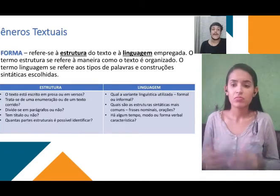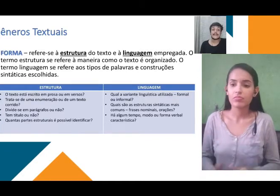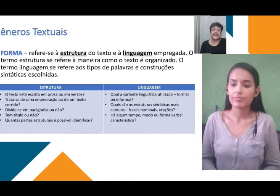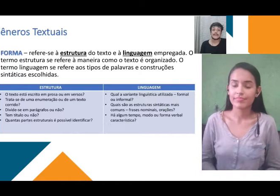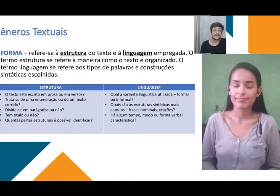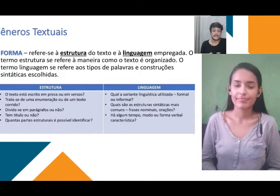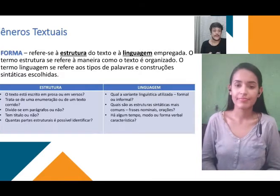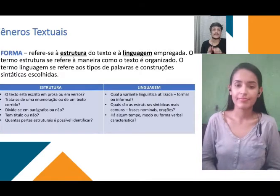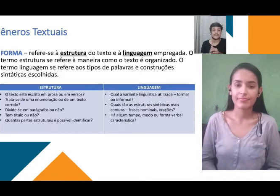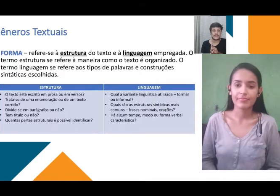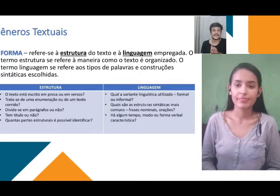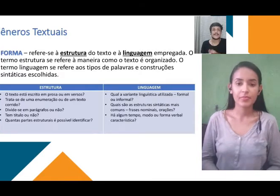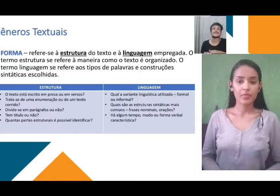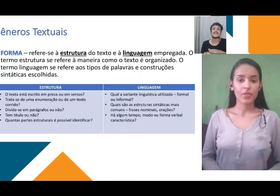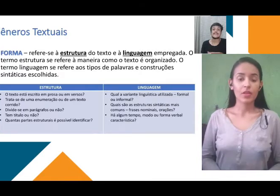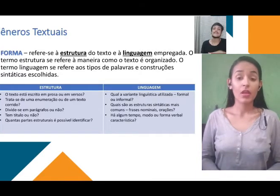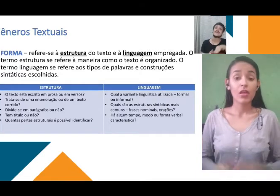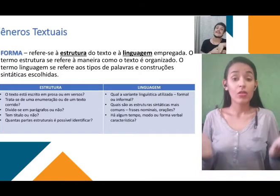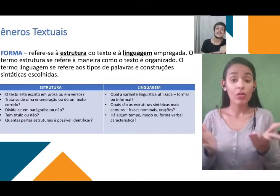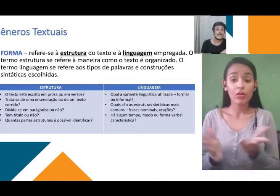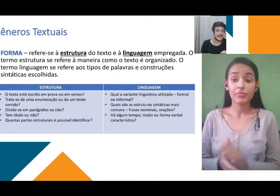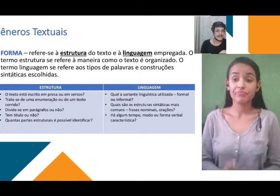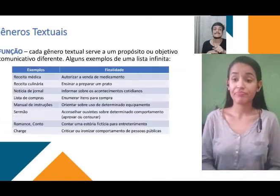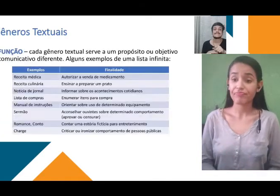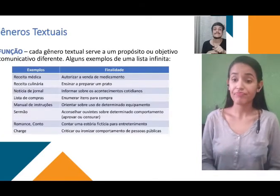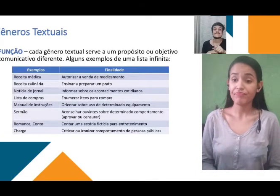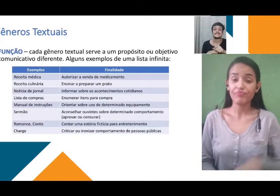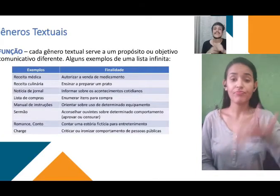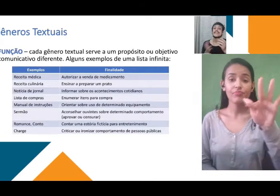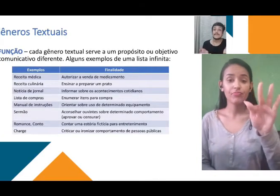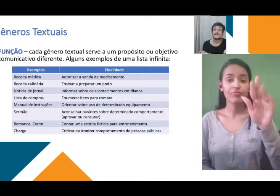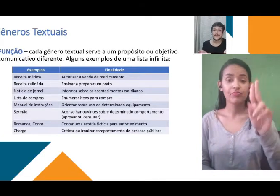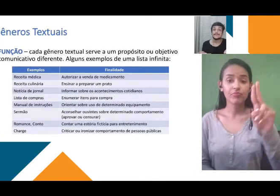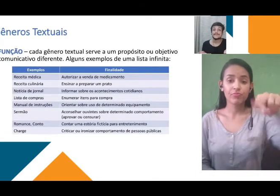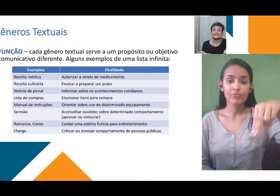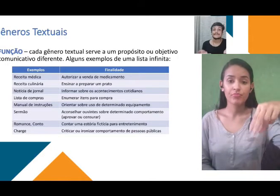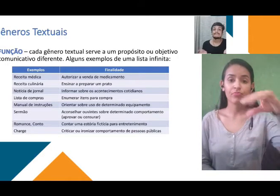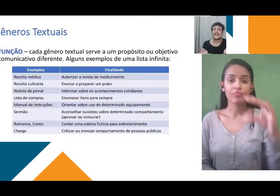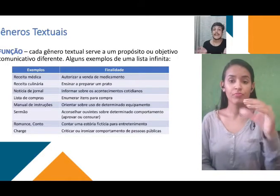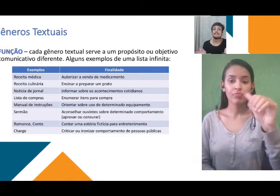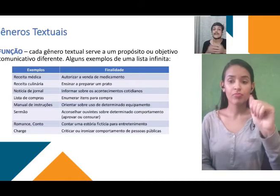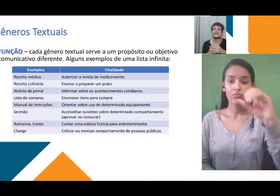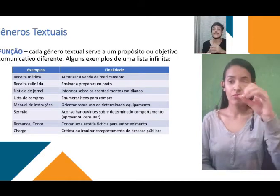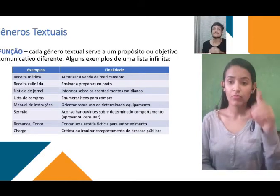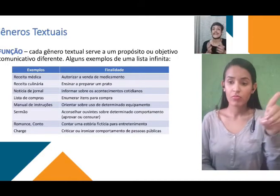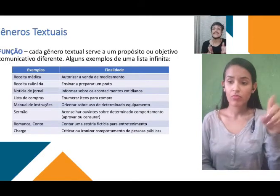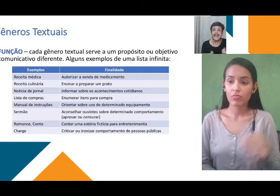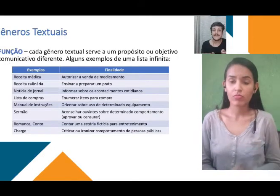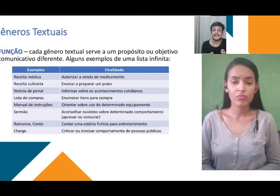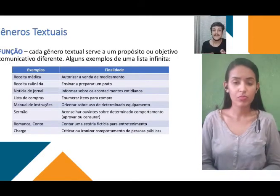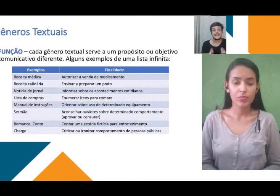Então, todas essas perguntas eu estou lançando no quesito linguagem. E a função? É aquela pergunta, né?